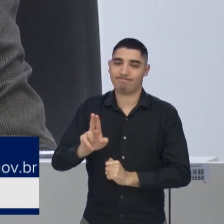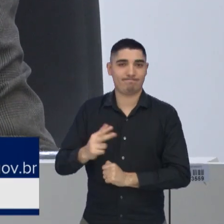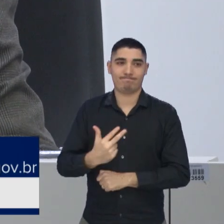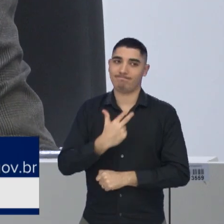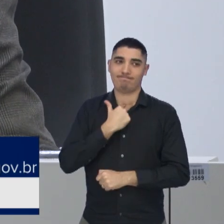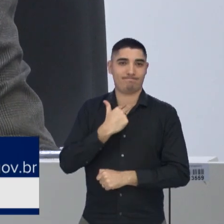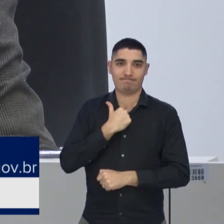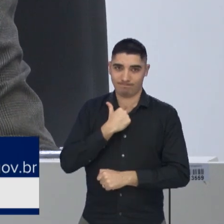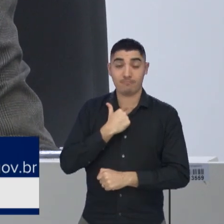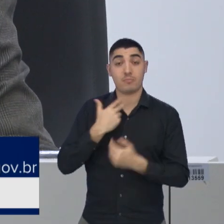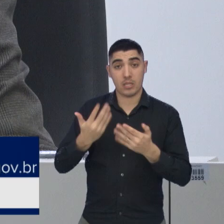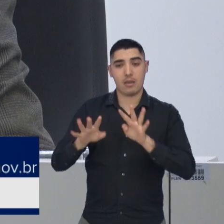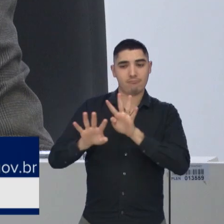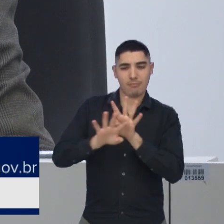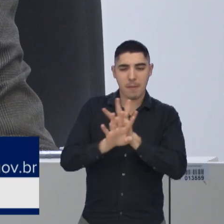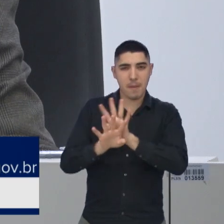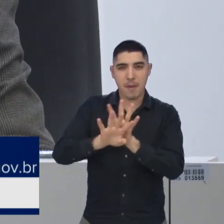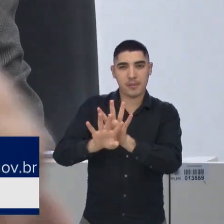Federal número